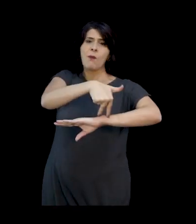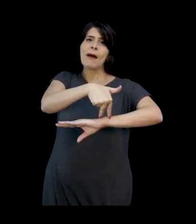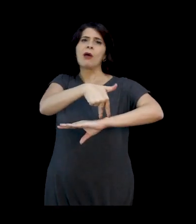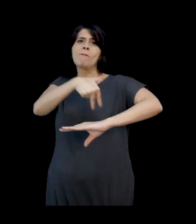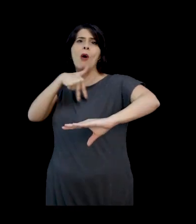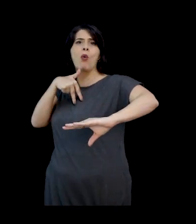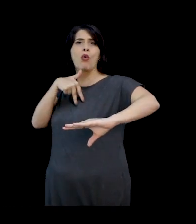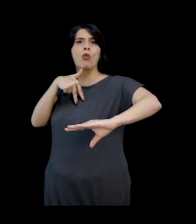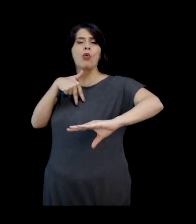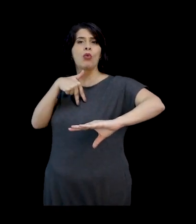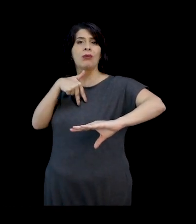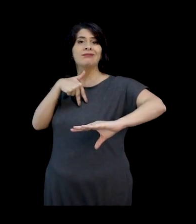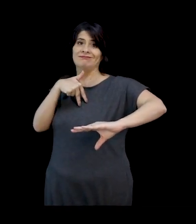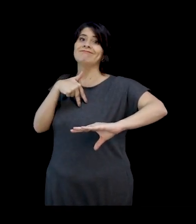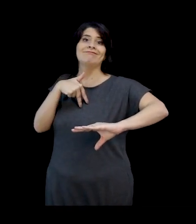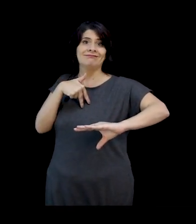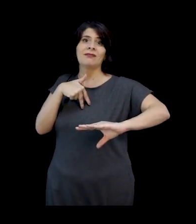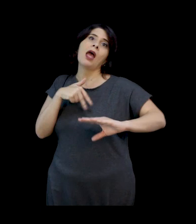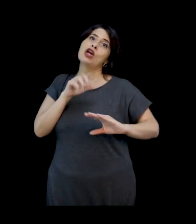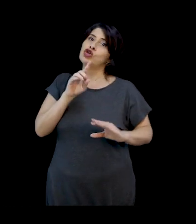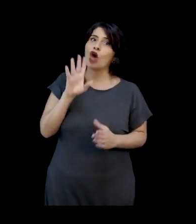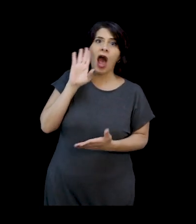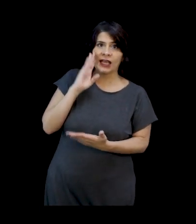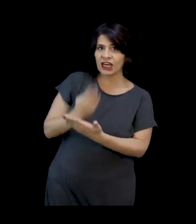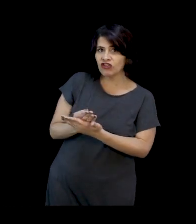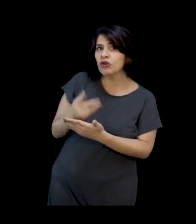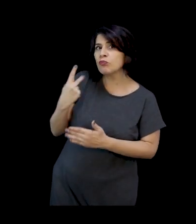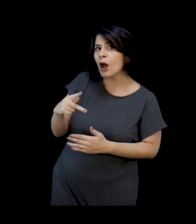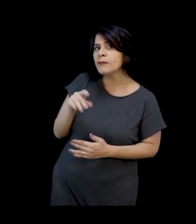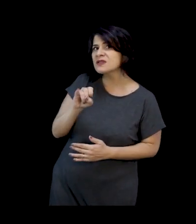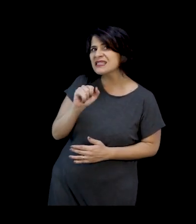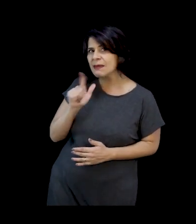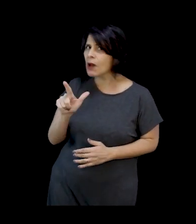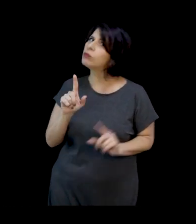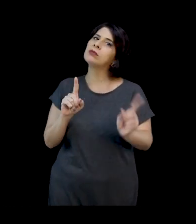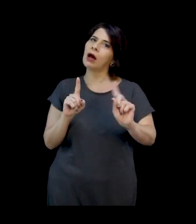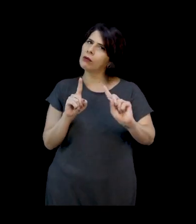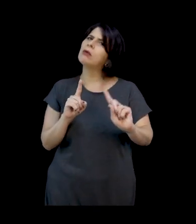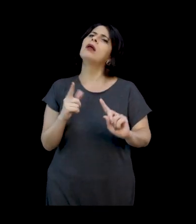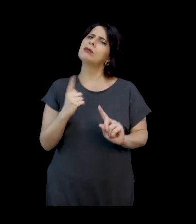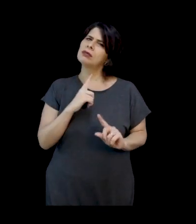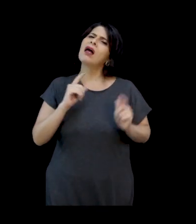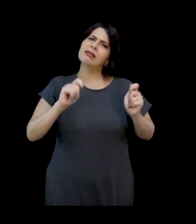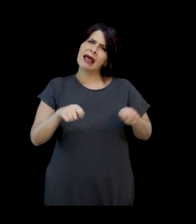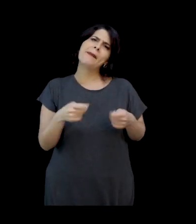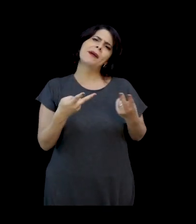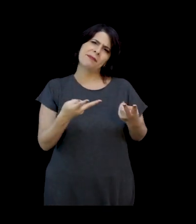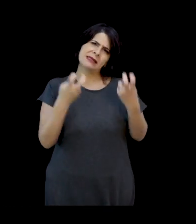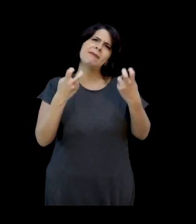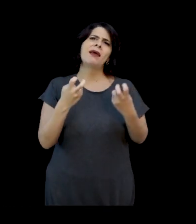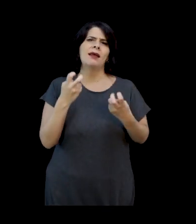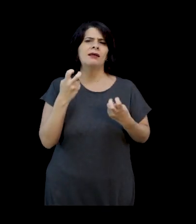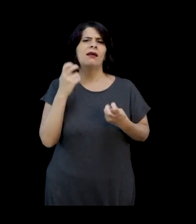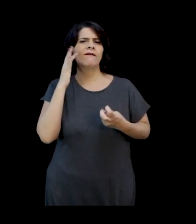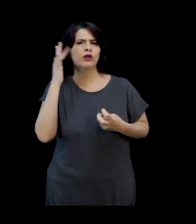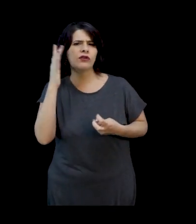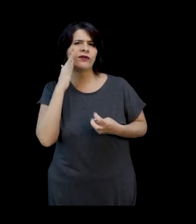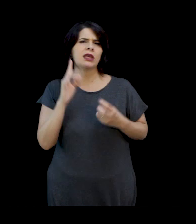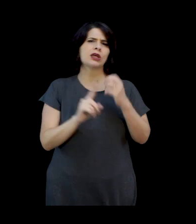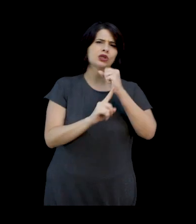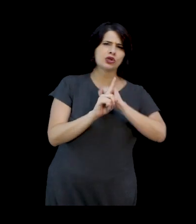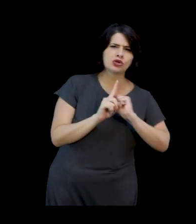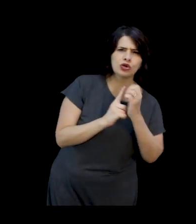sentindo efetivamente apartado da natureza, e isso não é simplesmente uma crença do Zimmel, é um fato verificável do ponto de